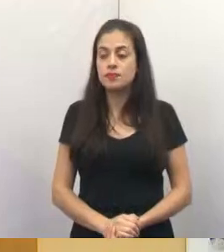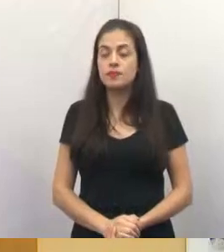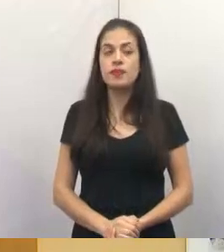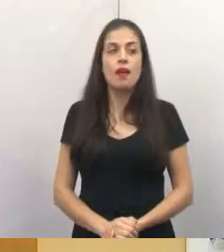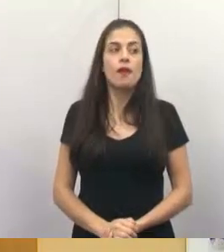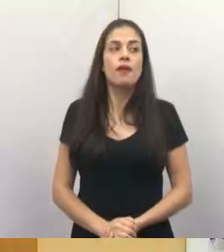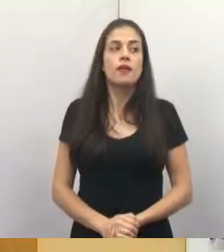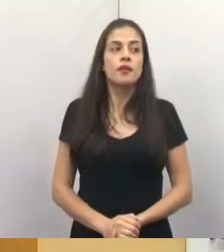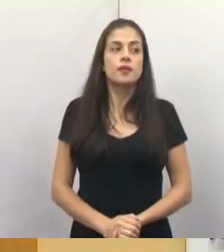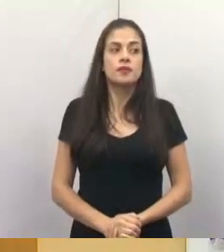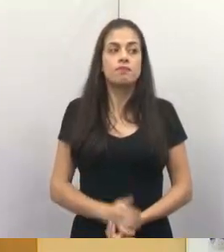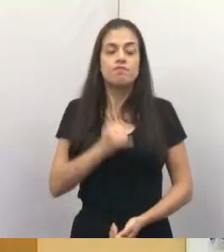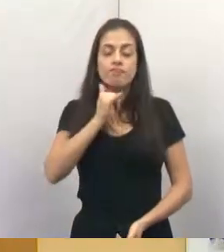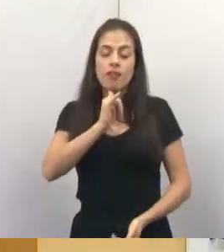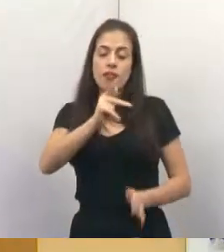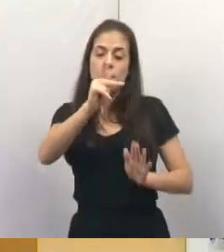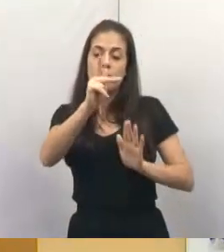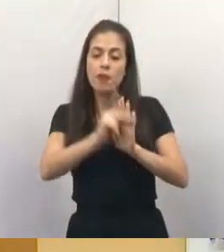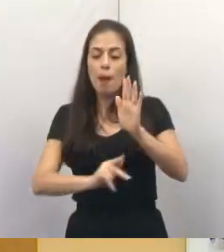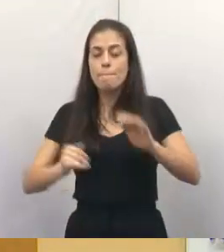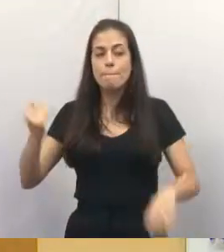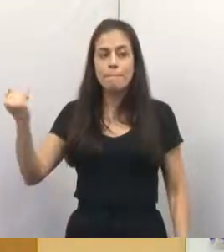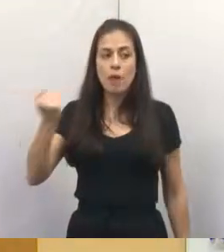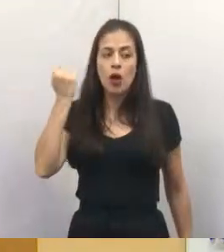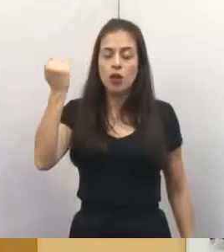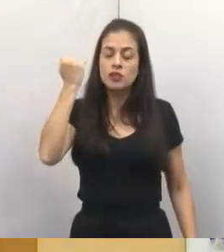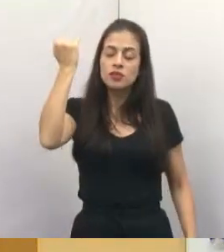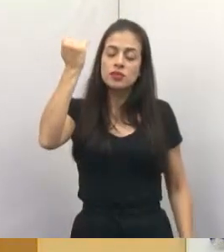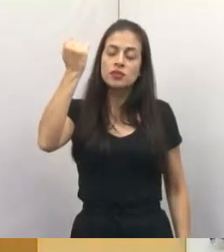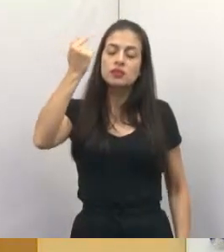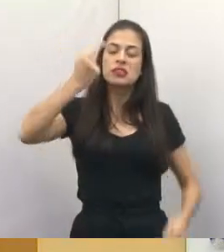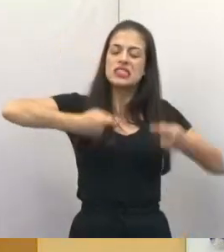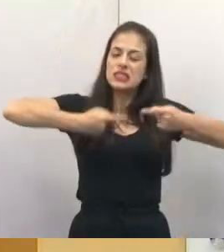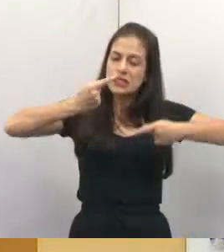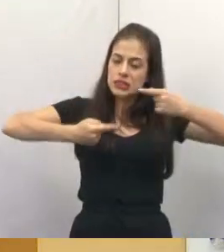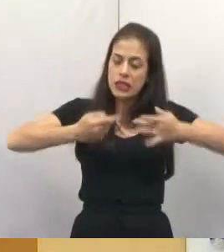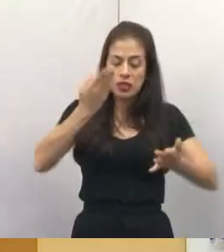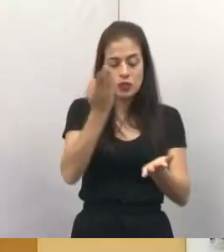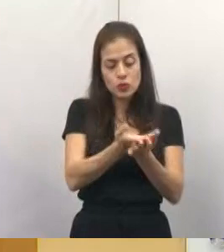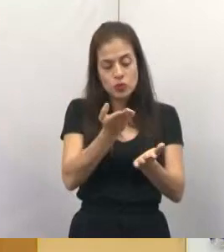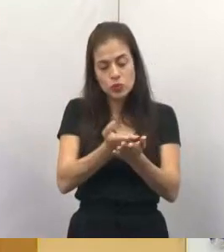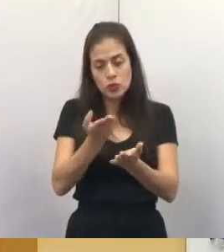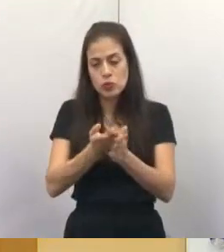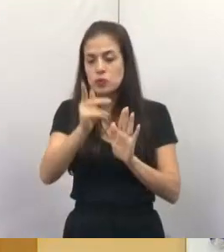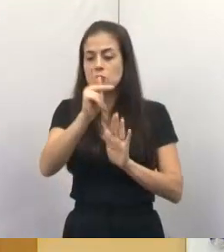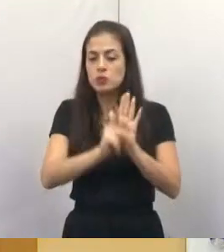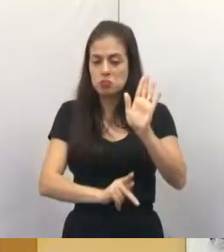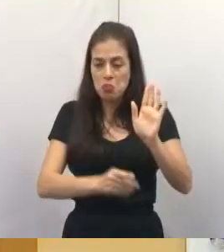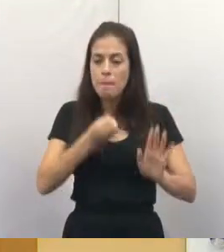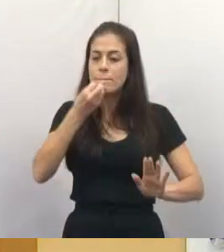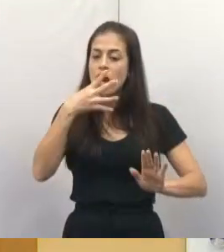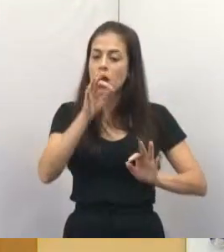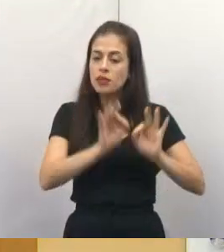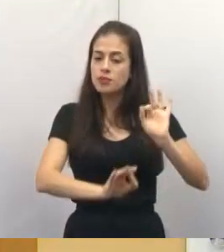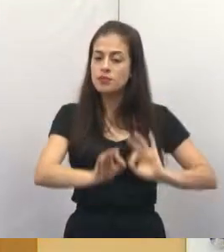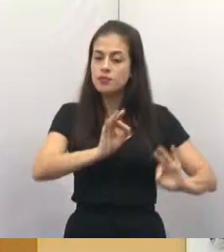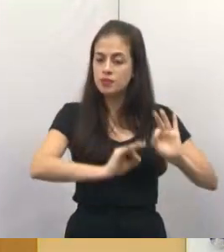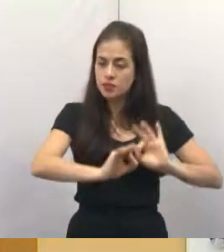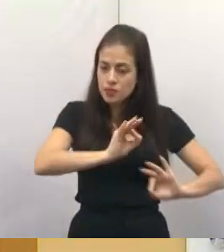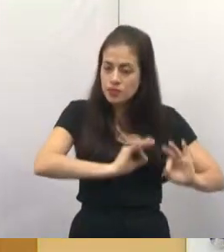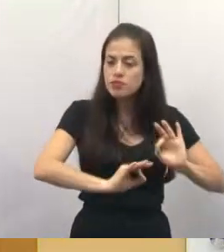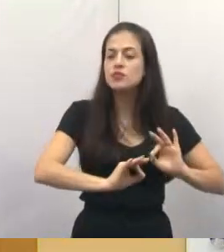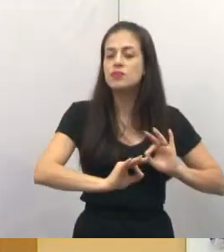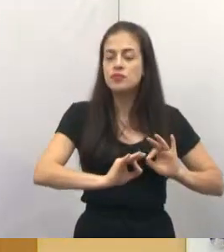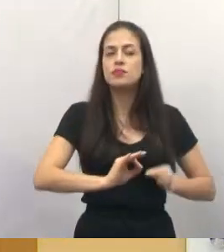desse projeto aqui da grande importância, discutimos bastante, eu estudei bastante esse projeto, onde está bem elaborado,